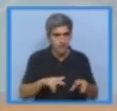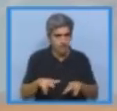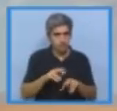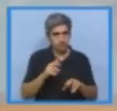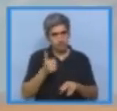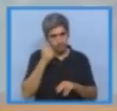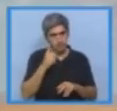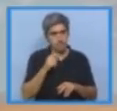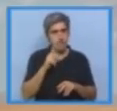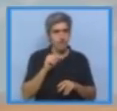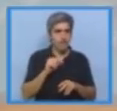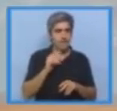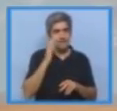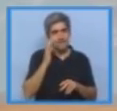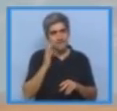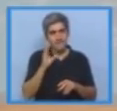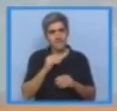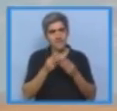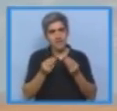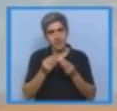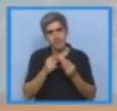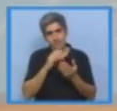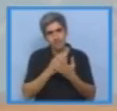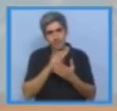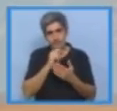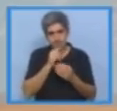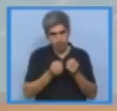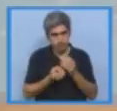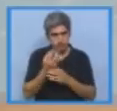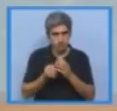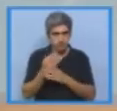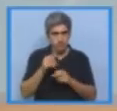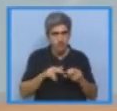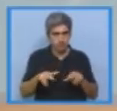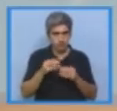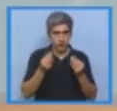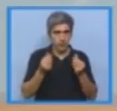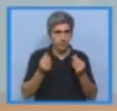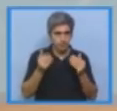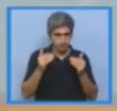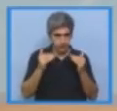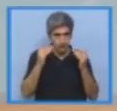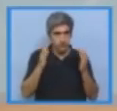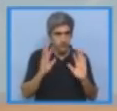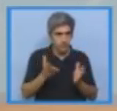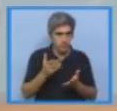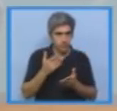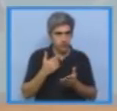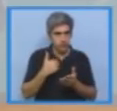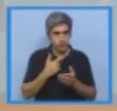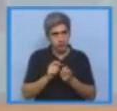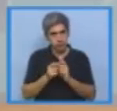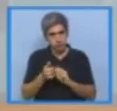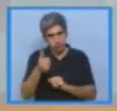coisa, mas também temos que ir conseguindo mais meios que nos permitam fazer essa produção de vídeos com a qualidade que ainda precisamos